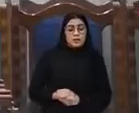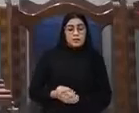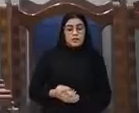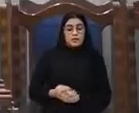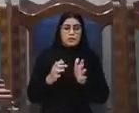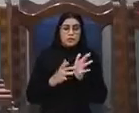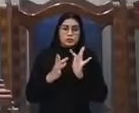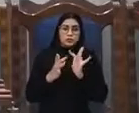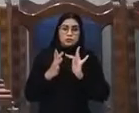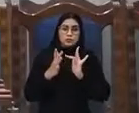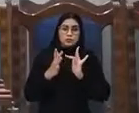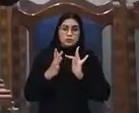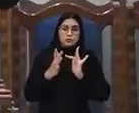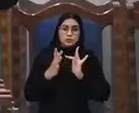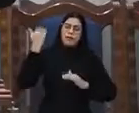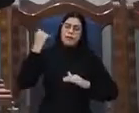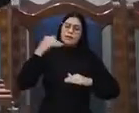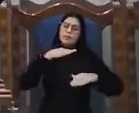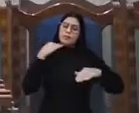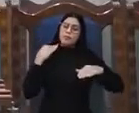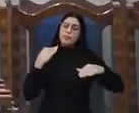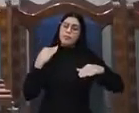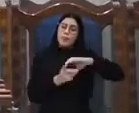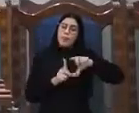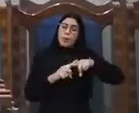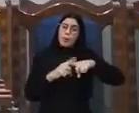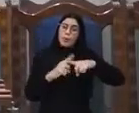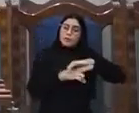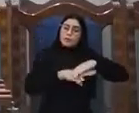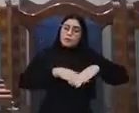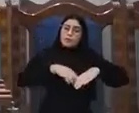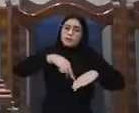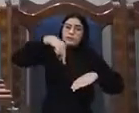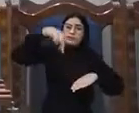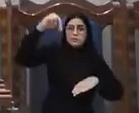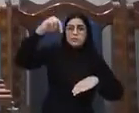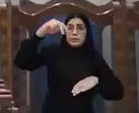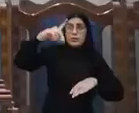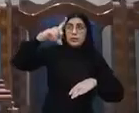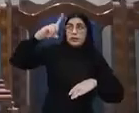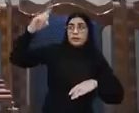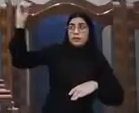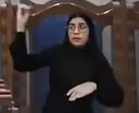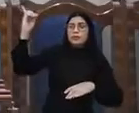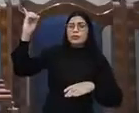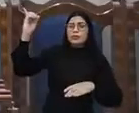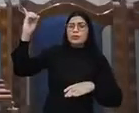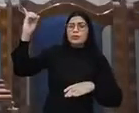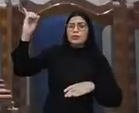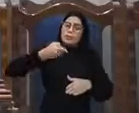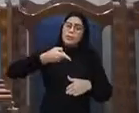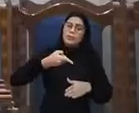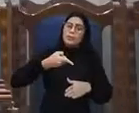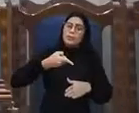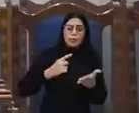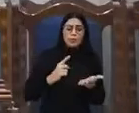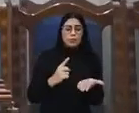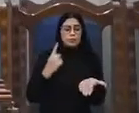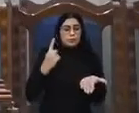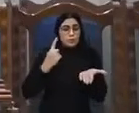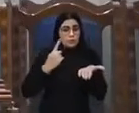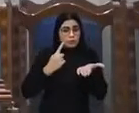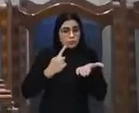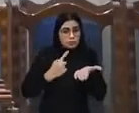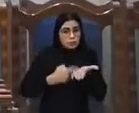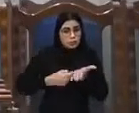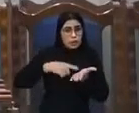ressuscitando dos mortos. Paulo disse: olha, o Senhor determinou um dia, Ele anuncia que vocês se arrependam, porque vai chegar o dia em que vocês vão